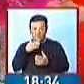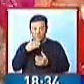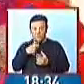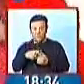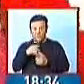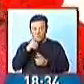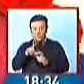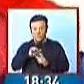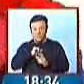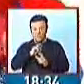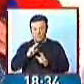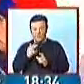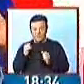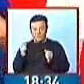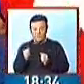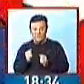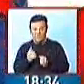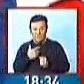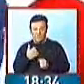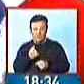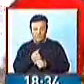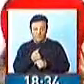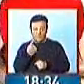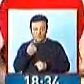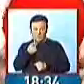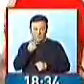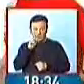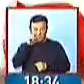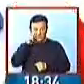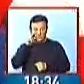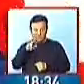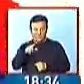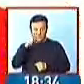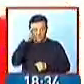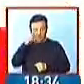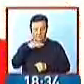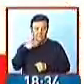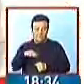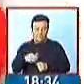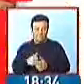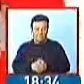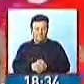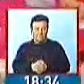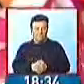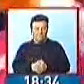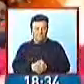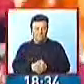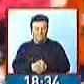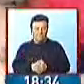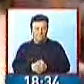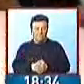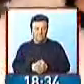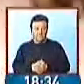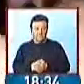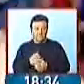nosso copo. E agora eu vou fazer uma coisa que vocês vão observar e vão achar piada, que é, eu